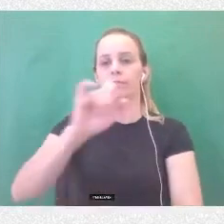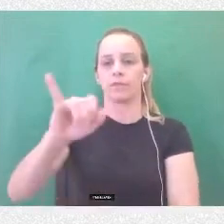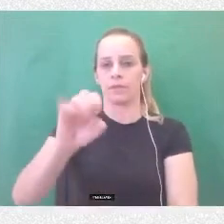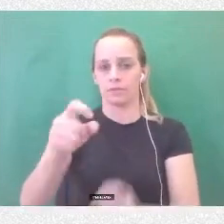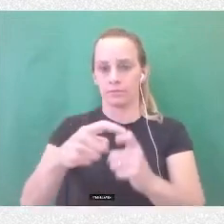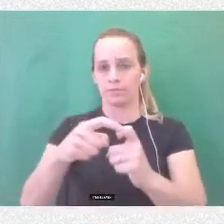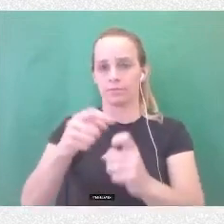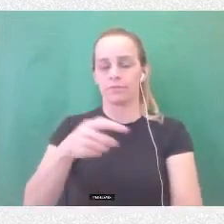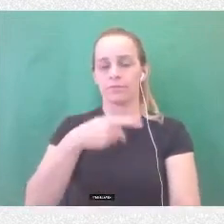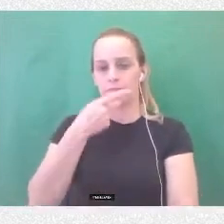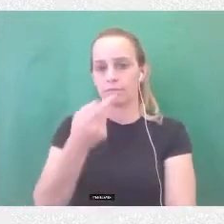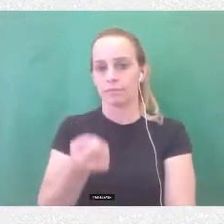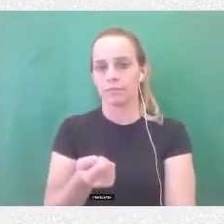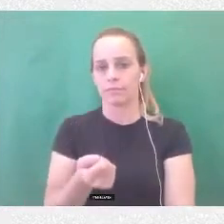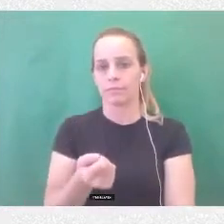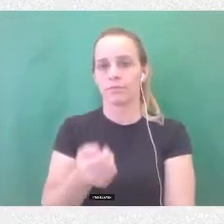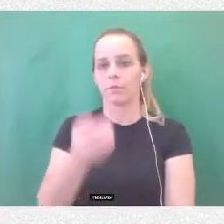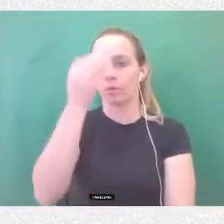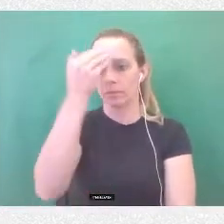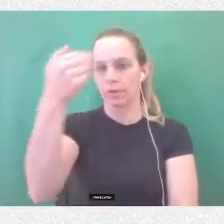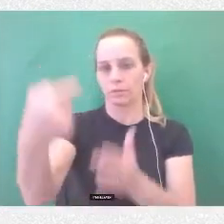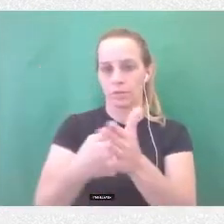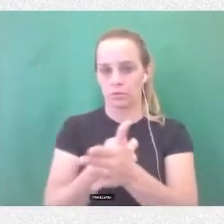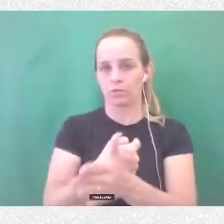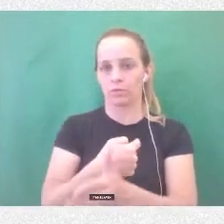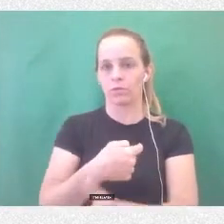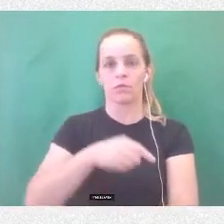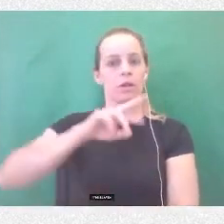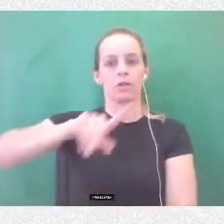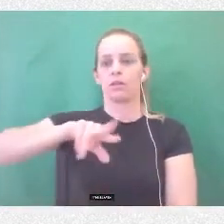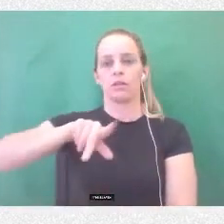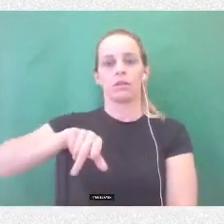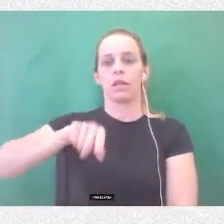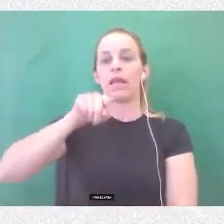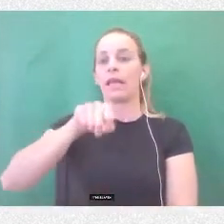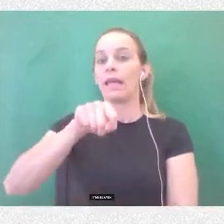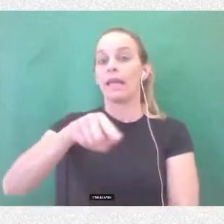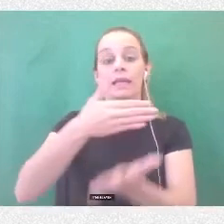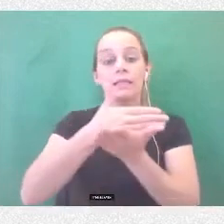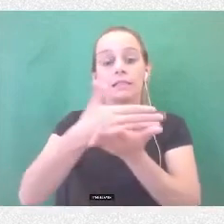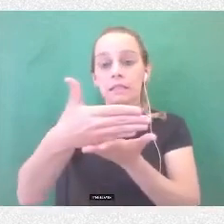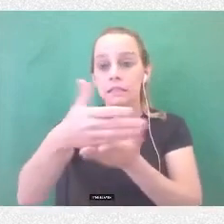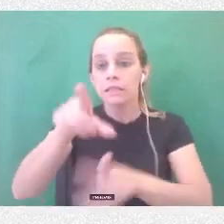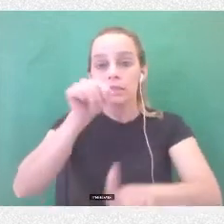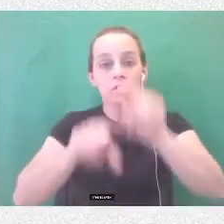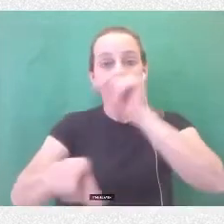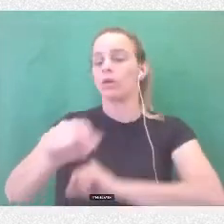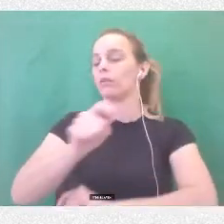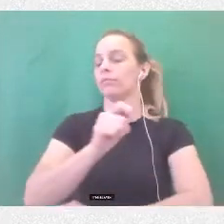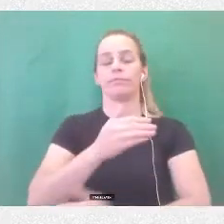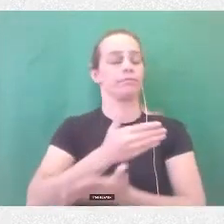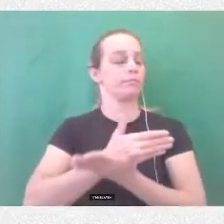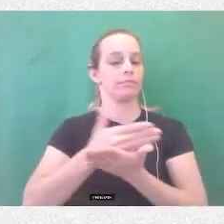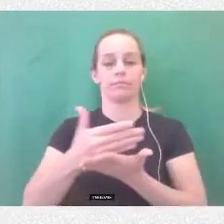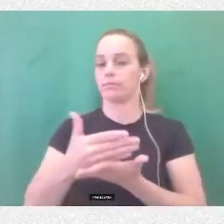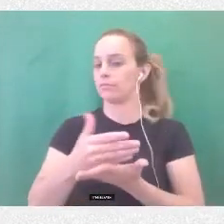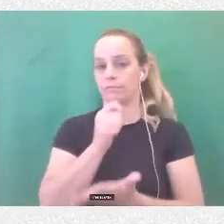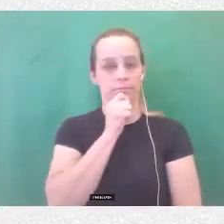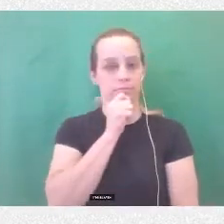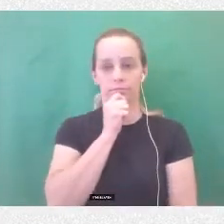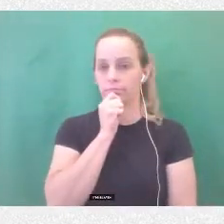Yara. Obrigado, Yara, pela pergunta. Não, o recrutamento ele não iniciou ainda. Nós temos uma previsão de iniciar